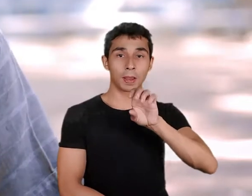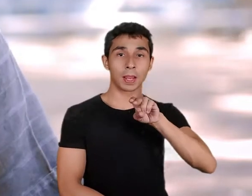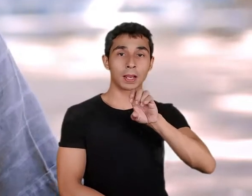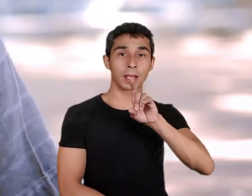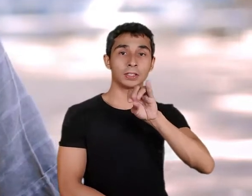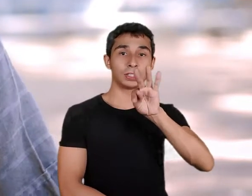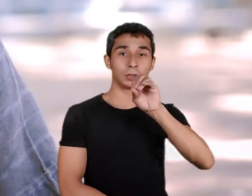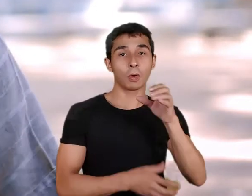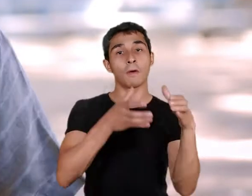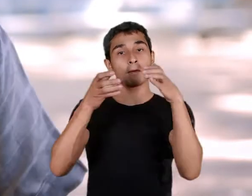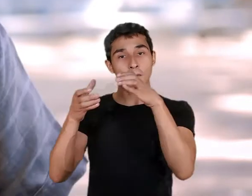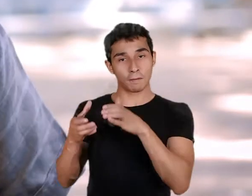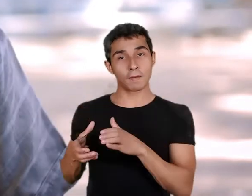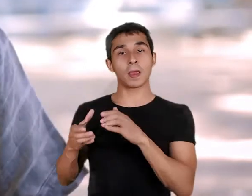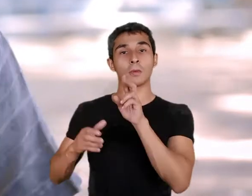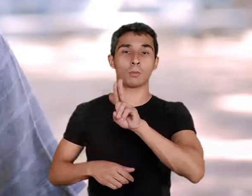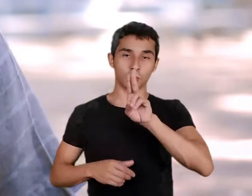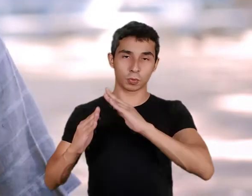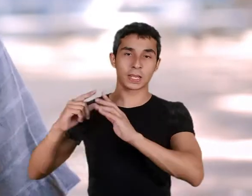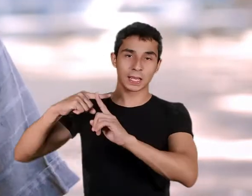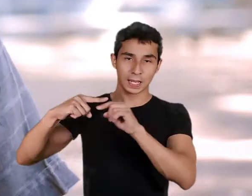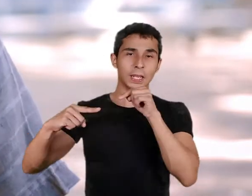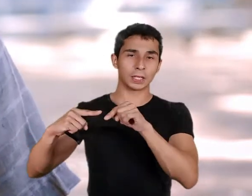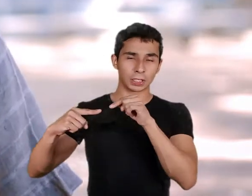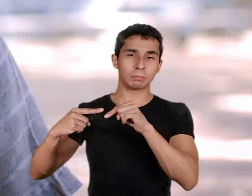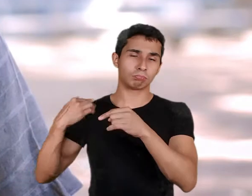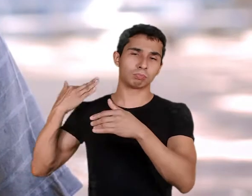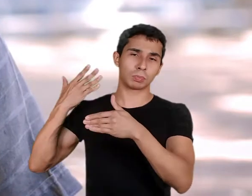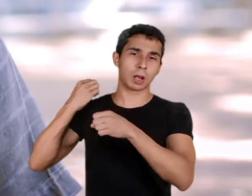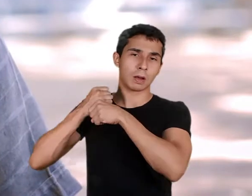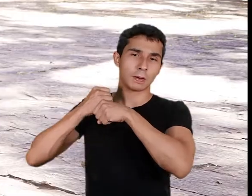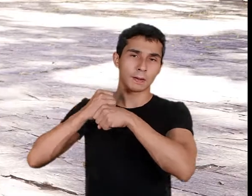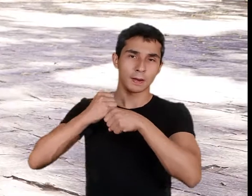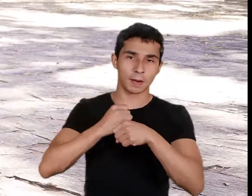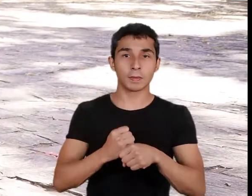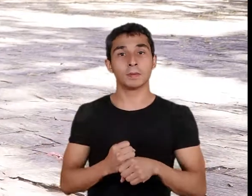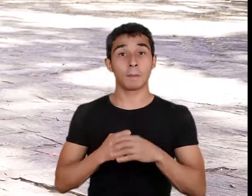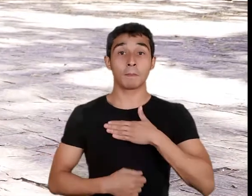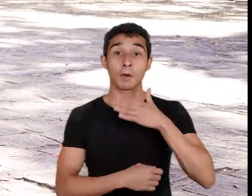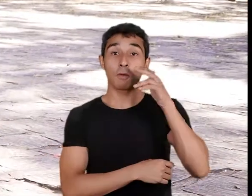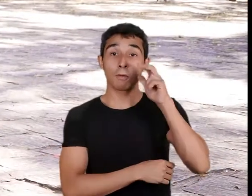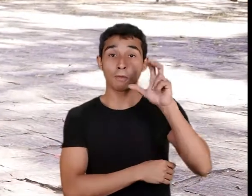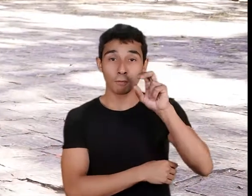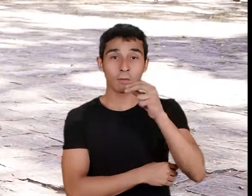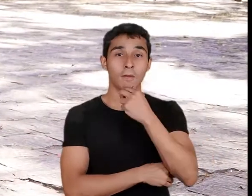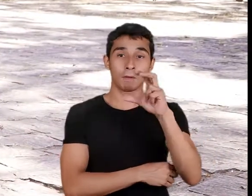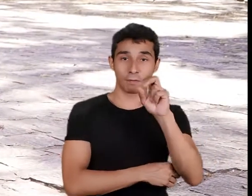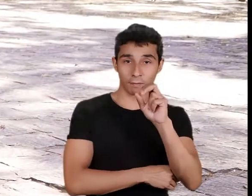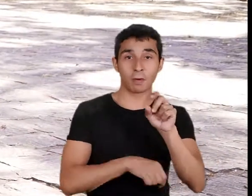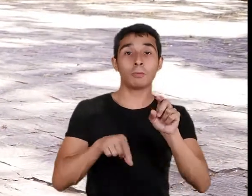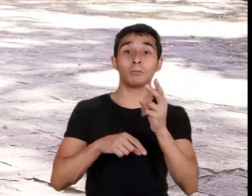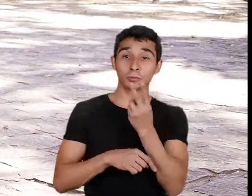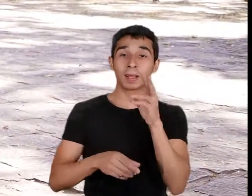certo período, né, e avançou esse período dos meus avós. Eles ficaram guardiões